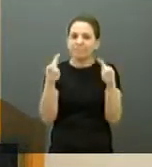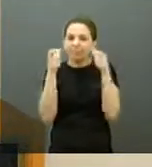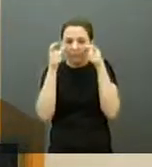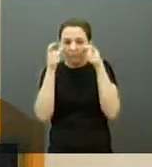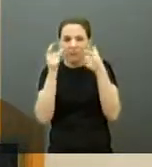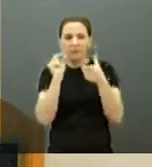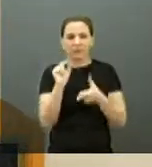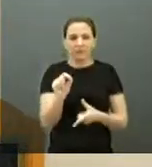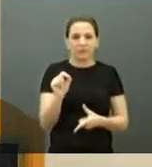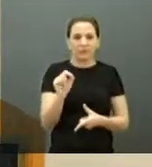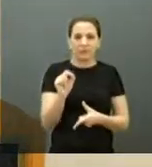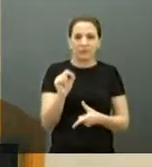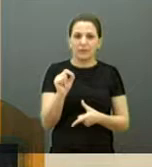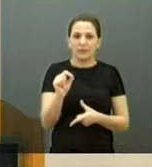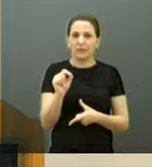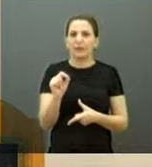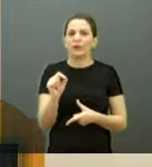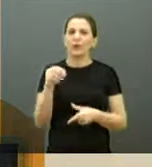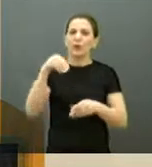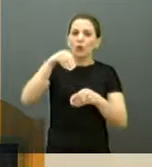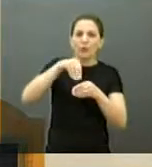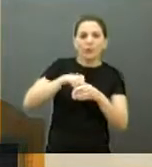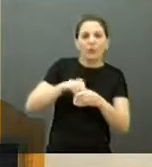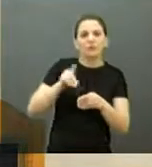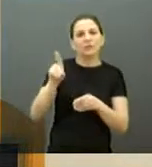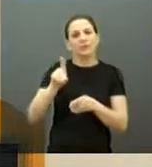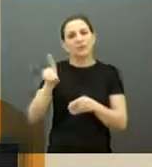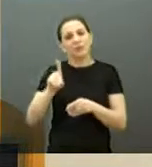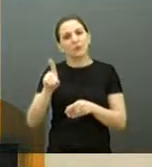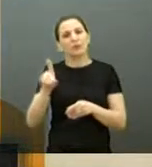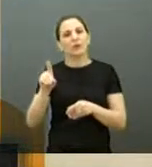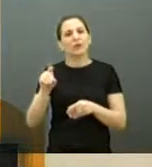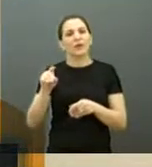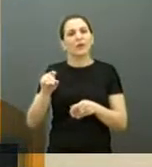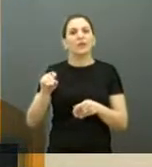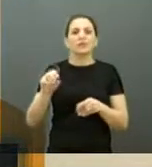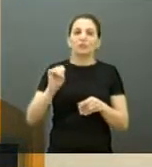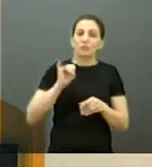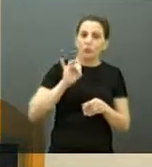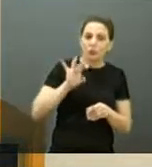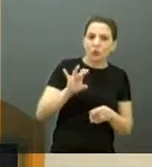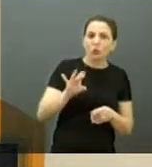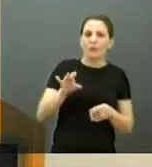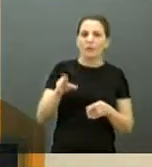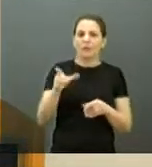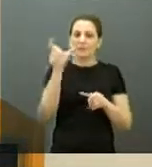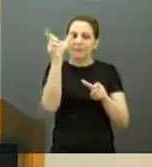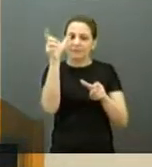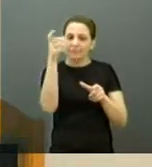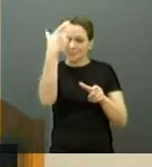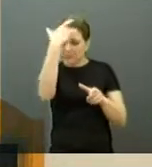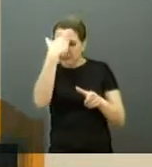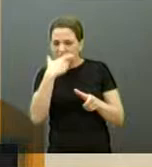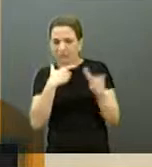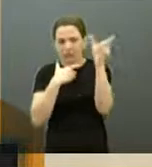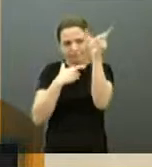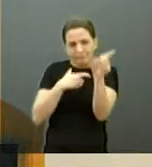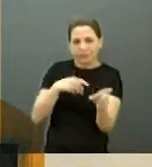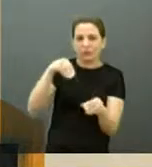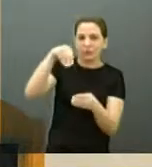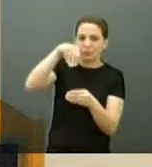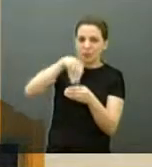inclusive, de que o voto por si não é suficiente e que cabe a cada cidadão que vota no